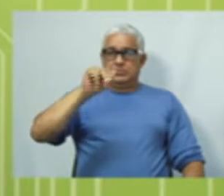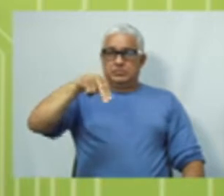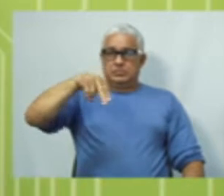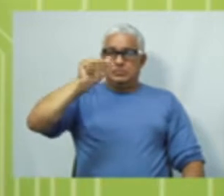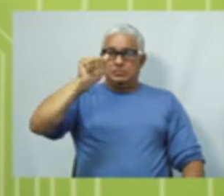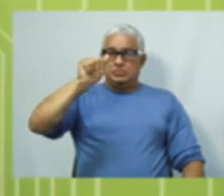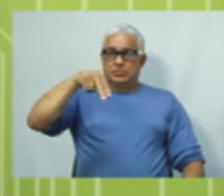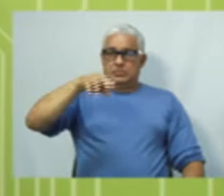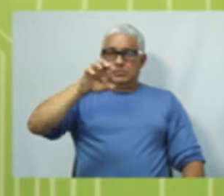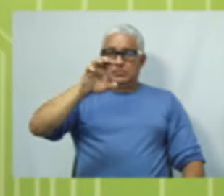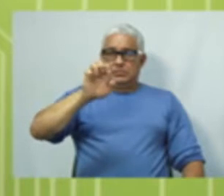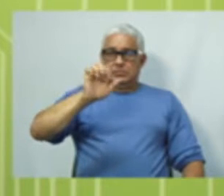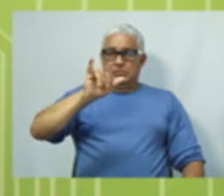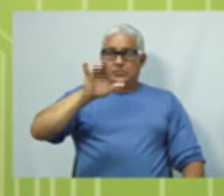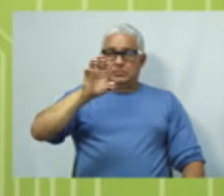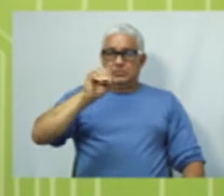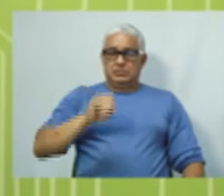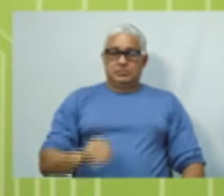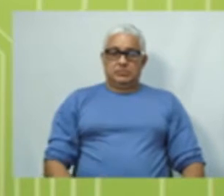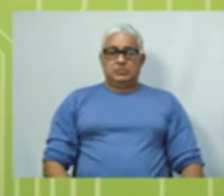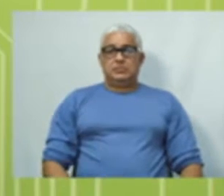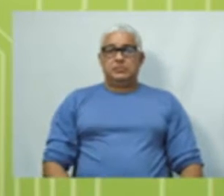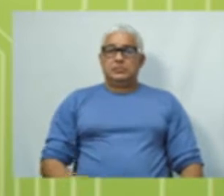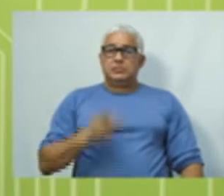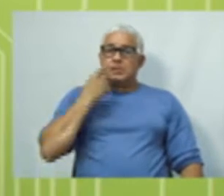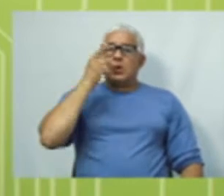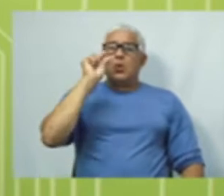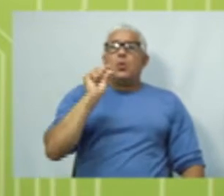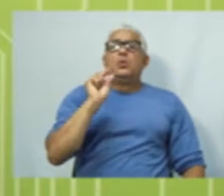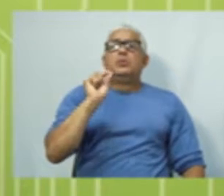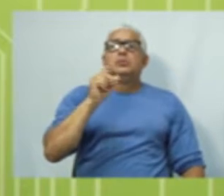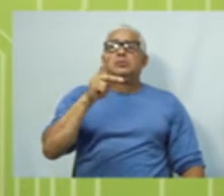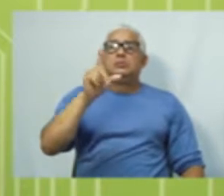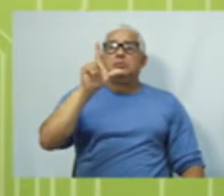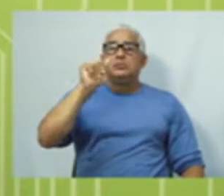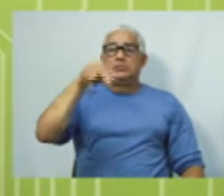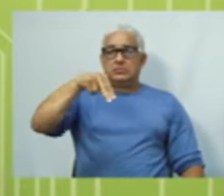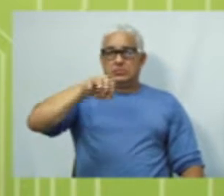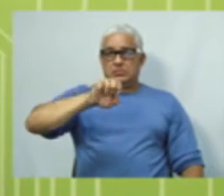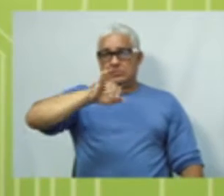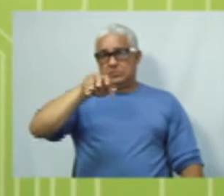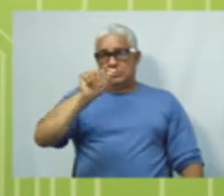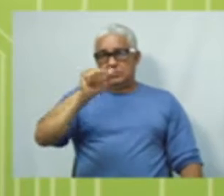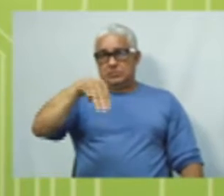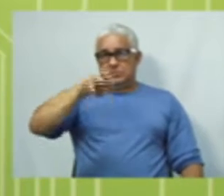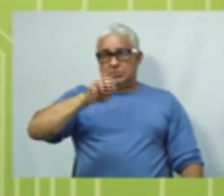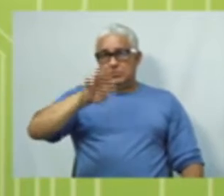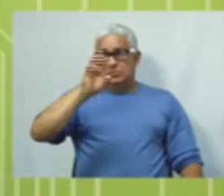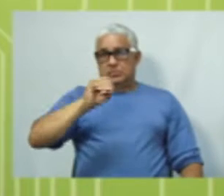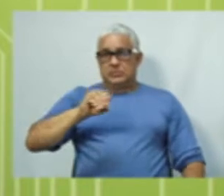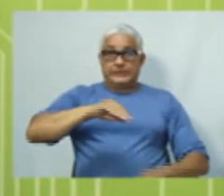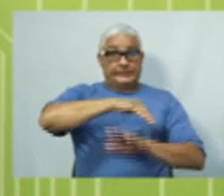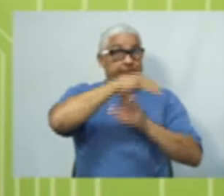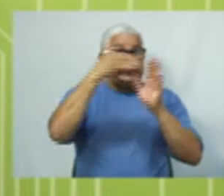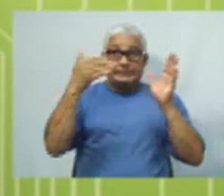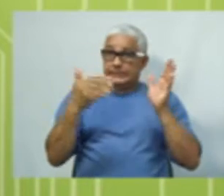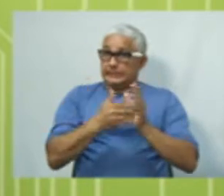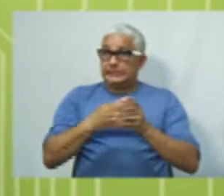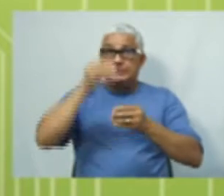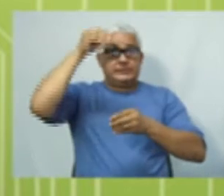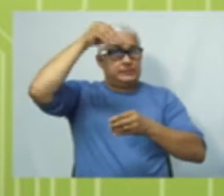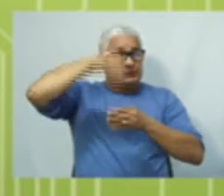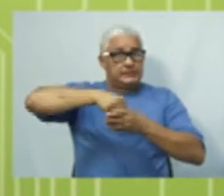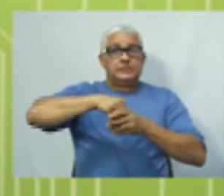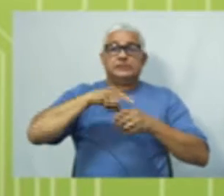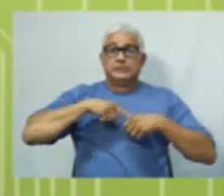assunto planejamento financeiro, nós falamos um pouco de planejamento, né? Porque o planejamento está em tudo, né?